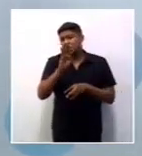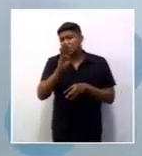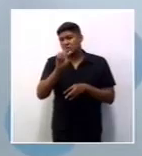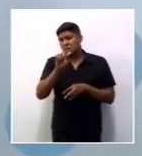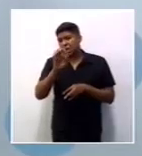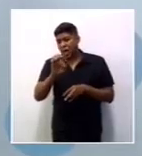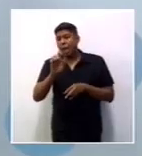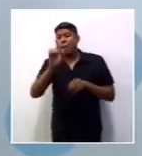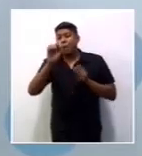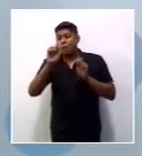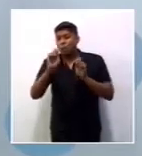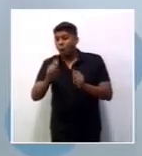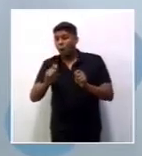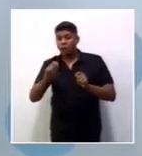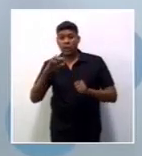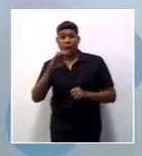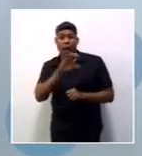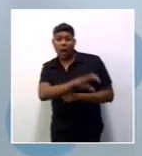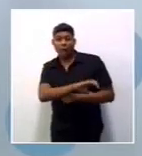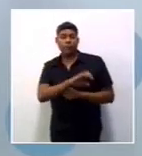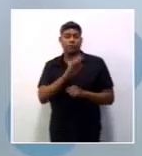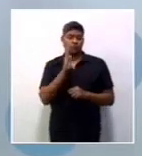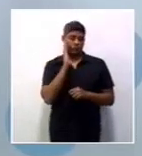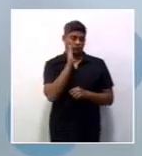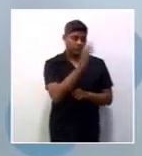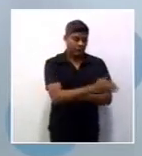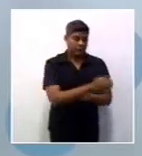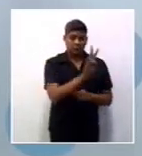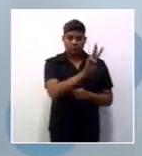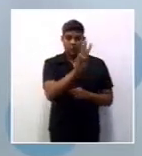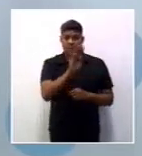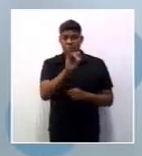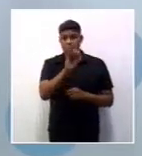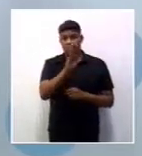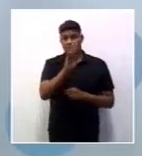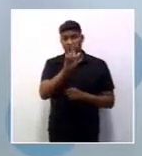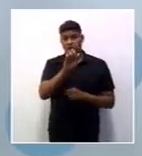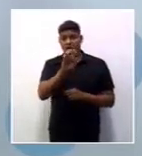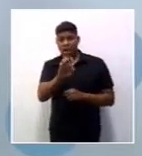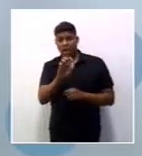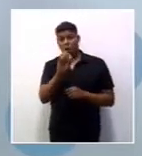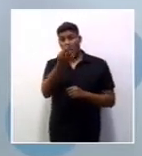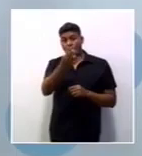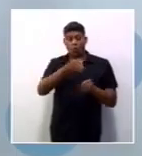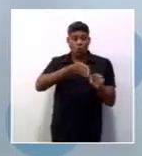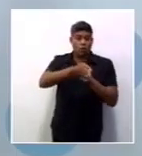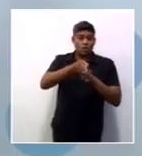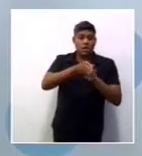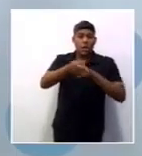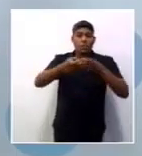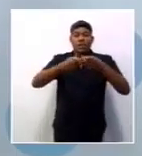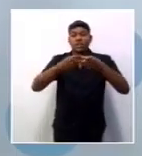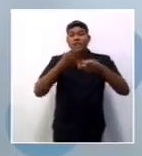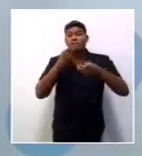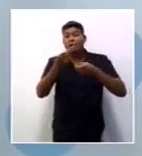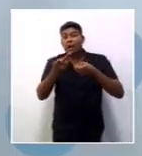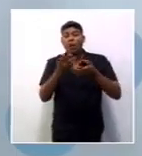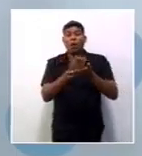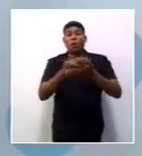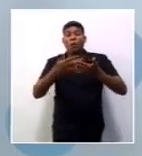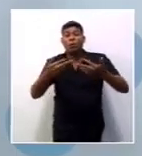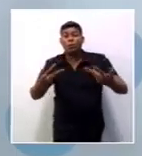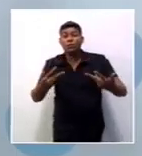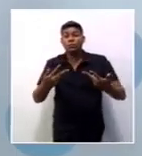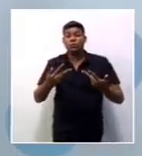no site do IBGE e fazer essa pesquisa. Ou, por exemplo, você viu ali, o Conselho de Medicina falou tal coisa, e você fala,